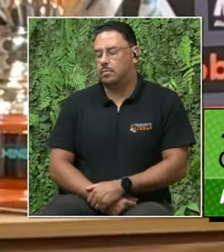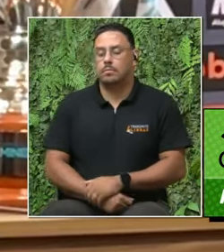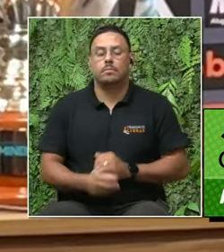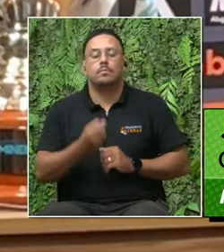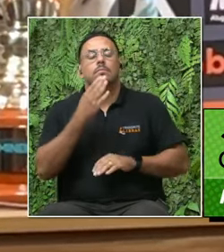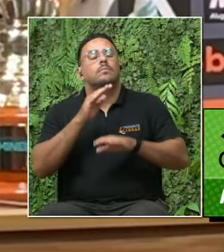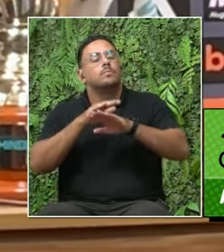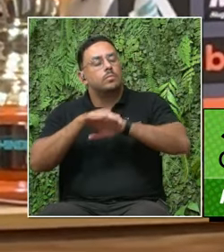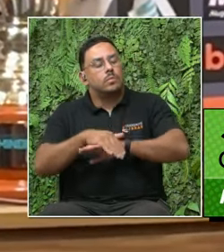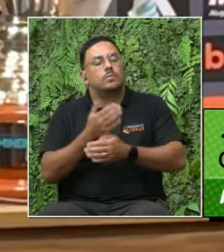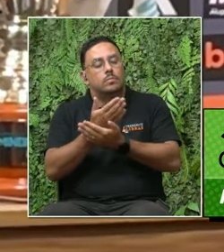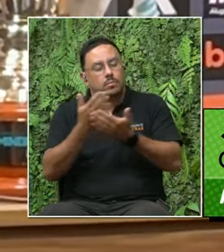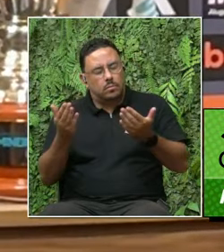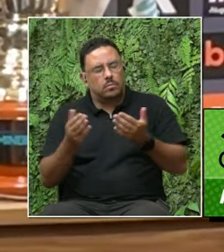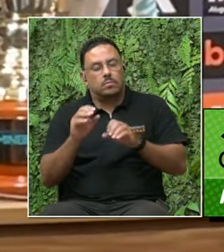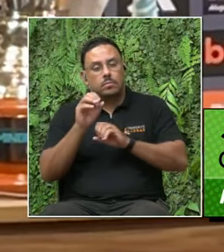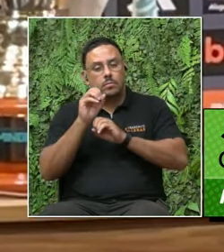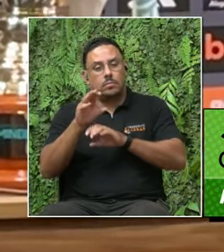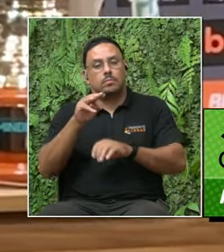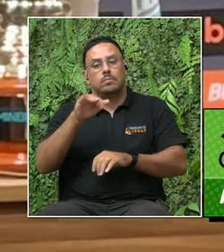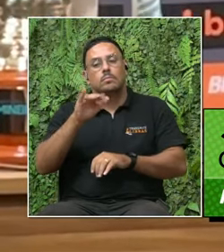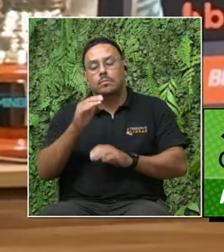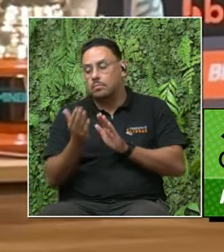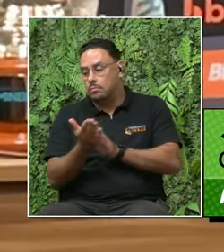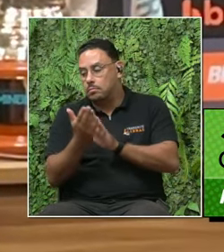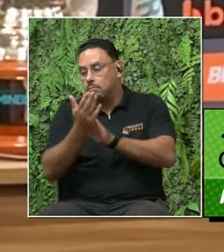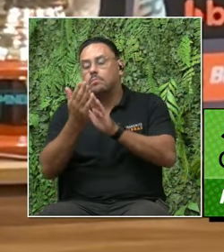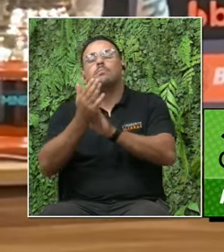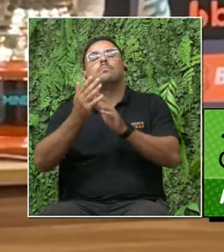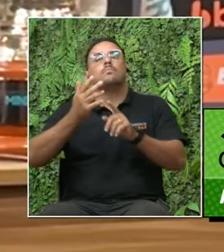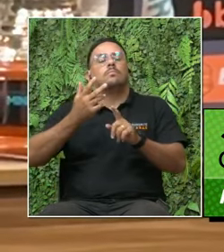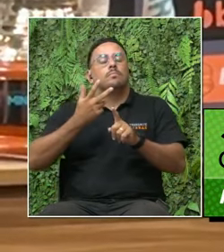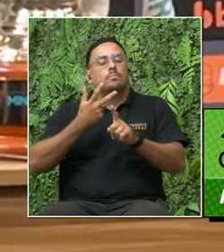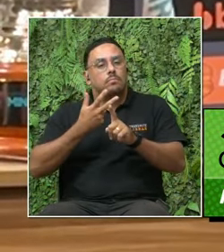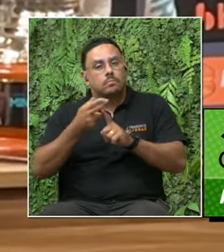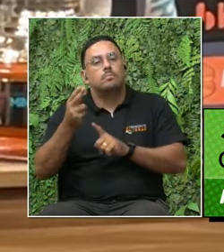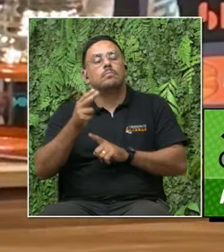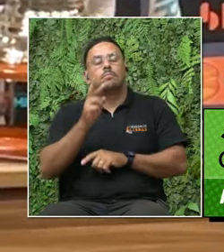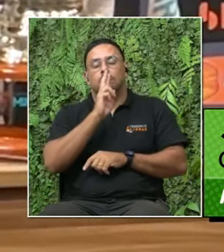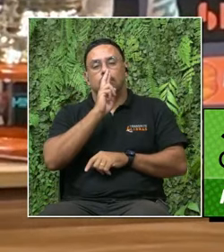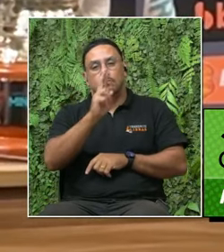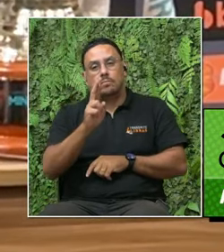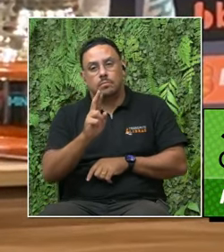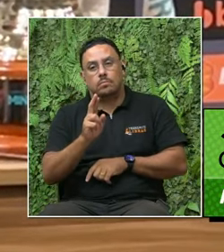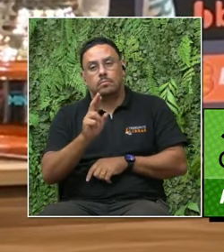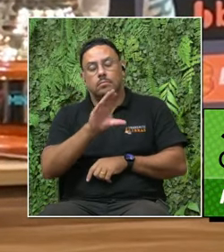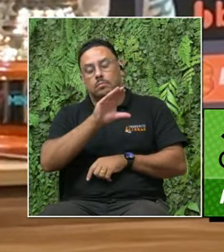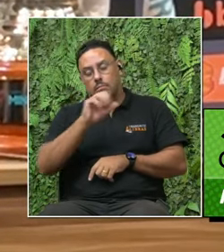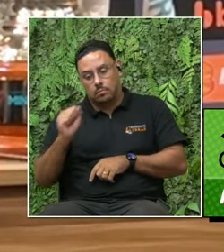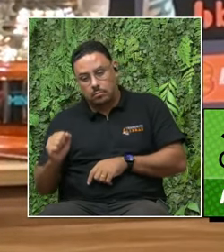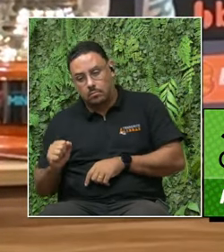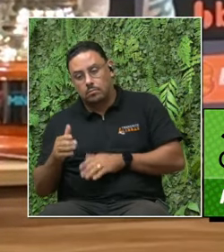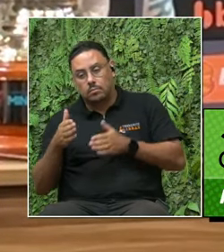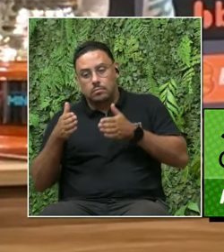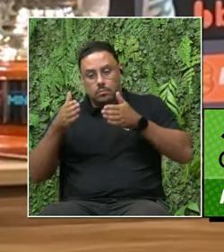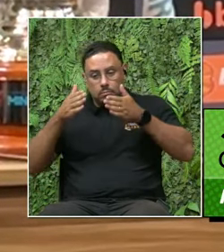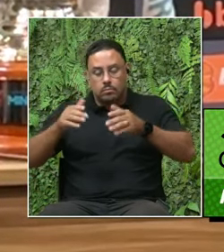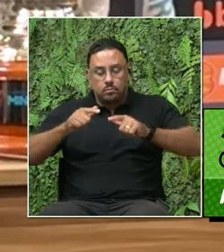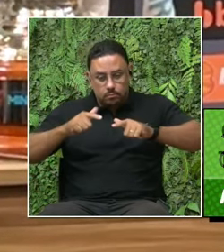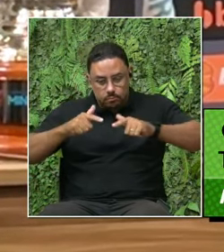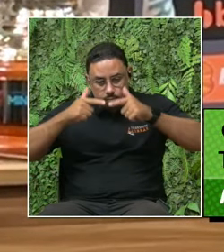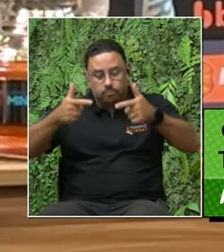boa noite para você milito Parabéns pela vitória pelo resultado pelo título já chegou com o pé direito